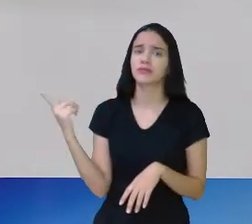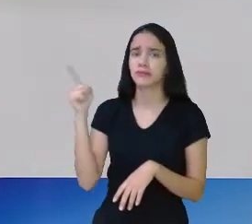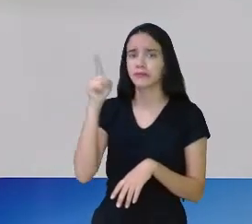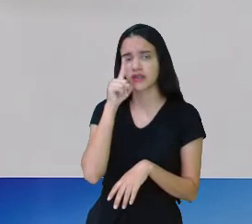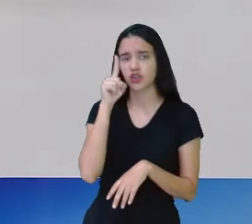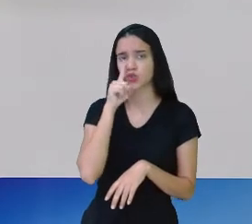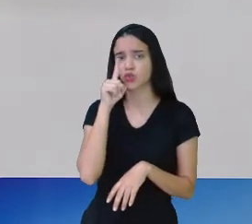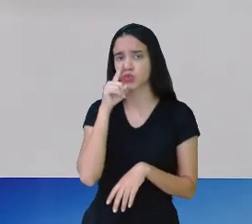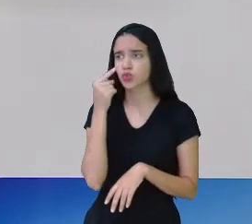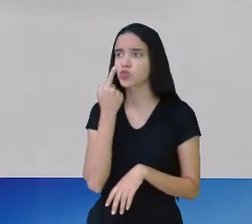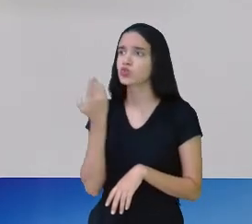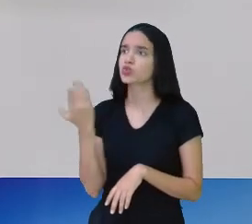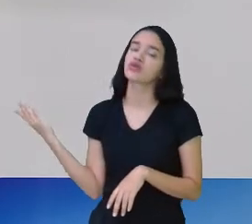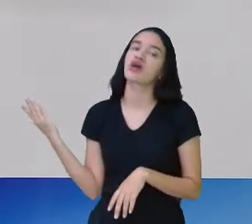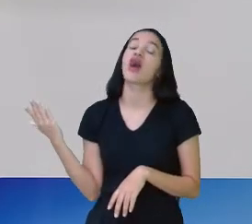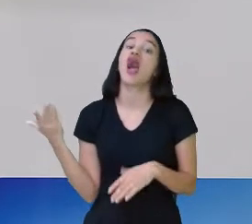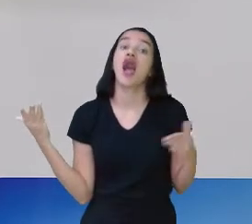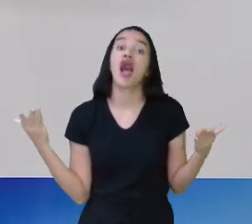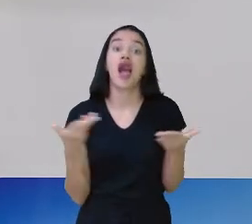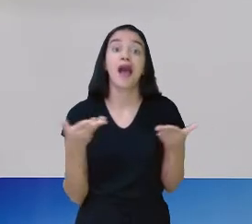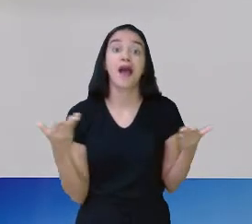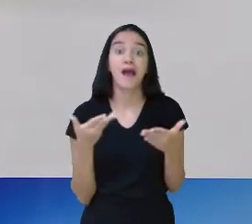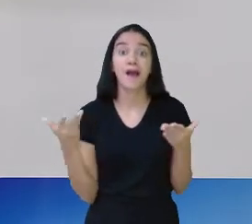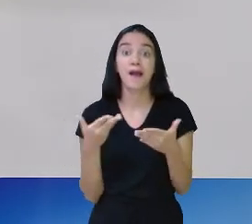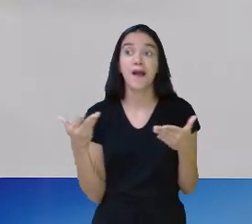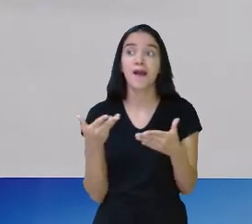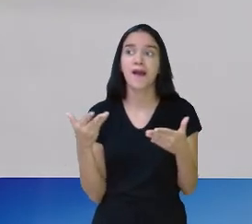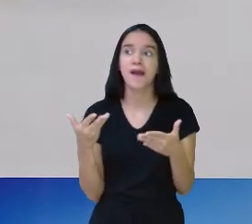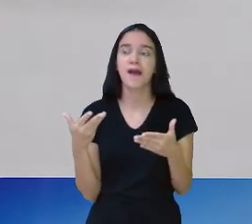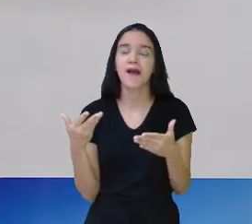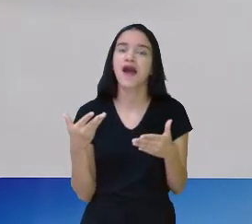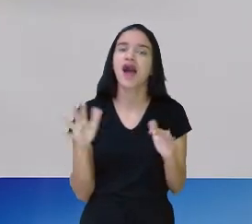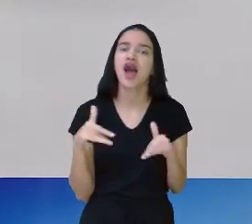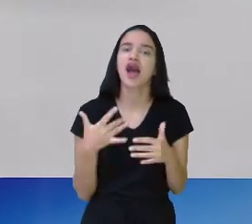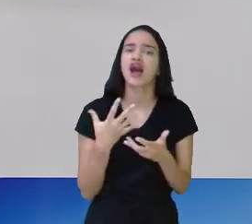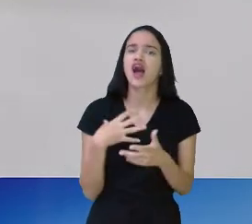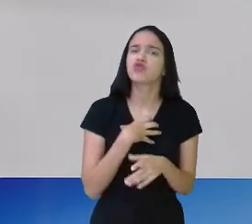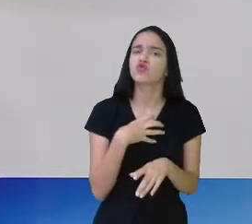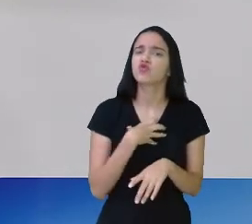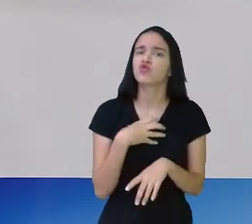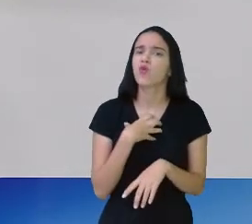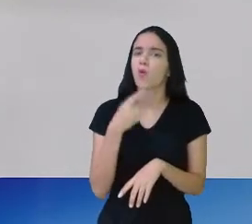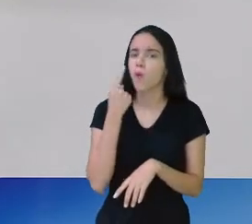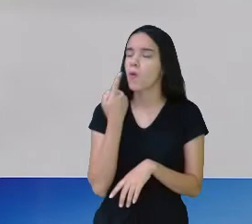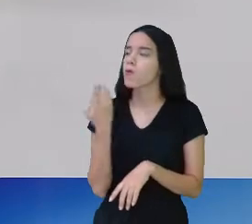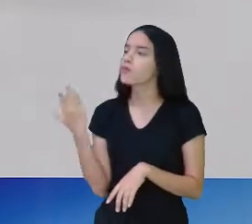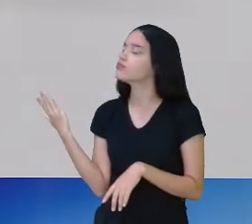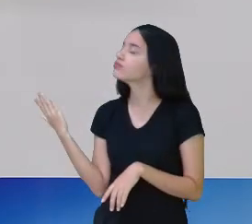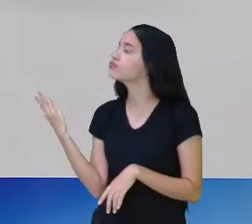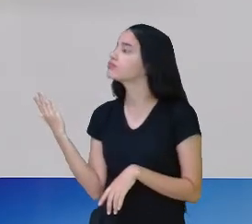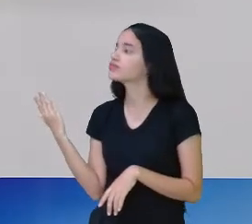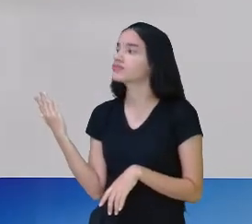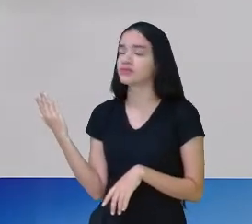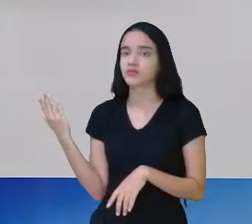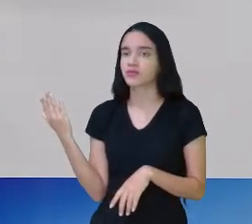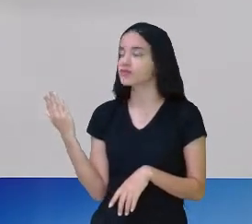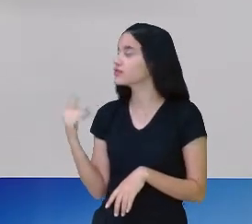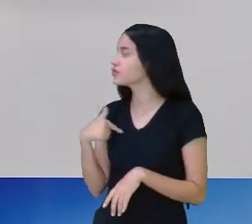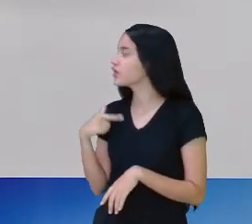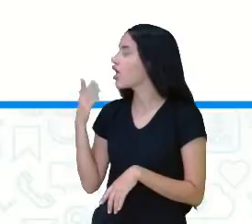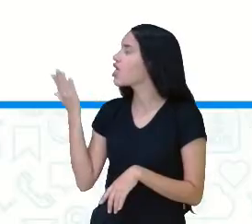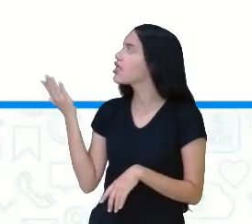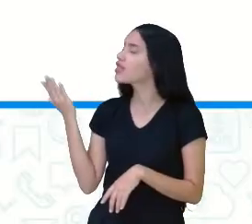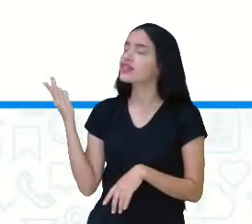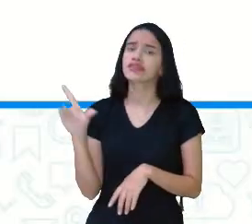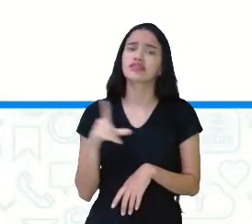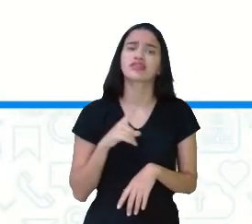biscoitinho. Percebe agora o tamanho e a forma desse. Aqui, ó, eu tenho um